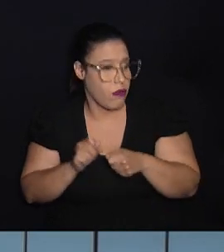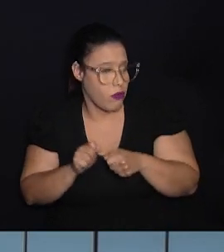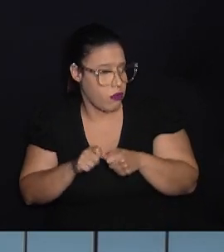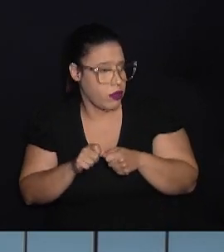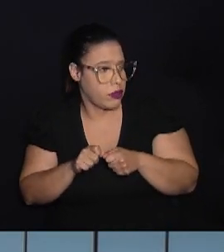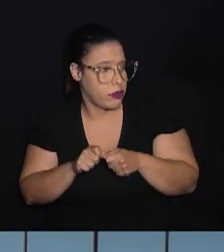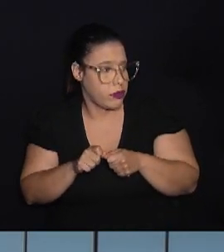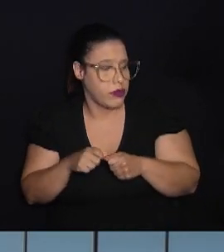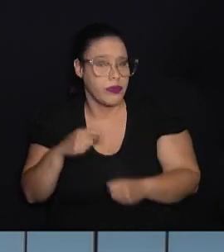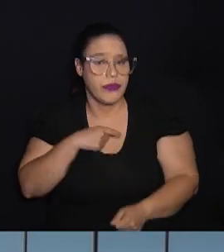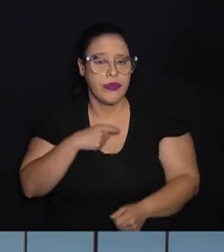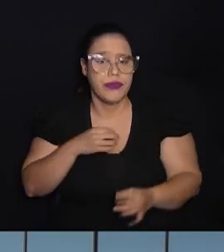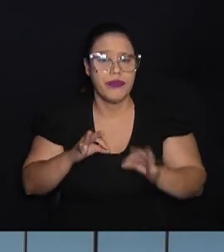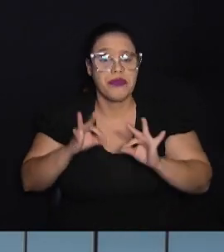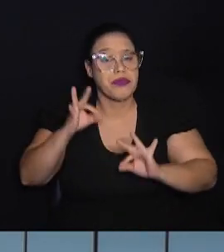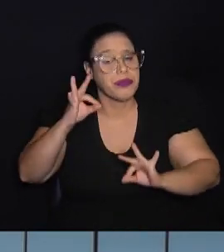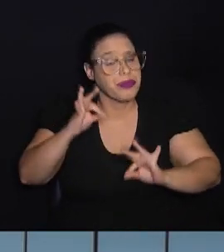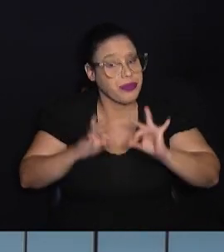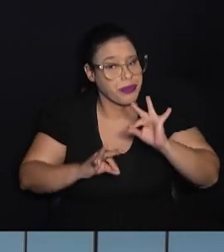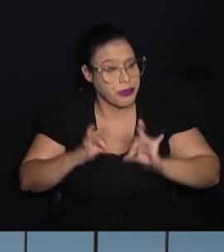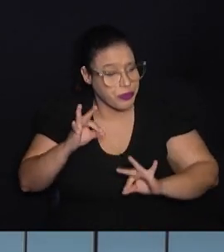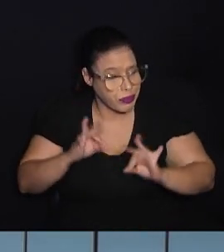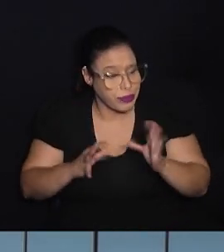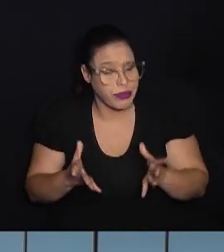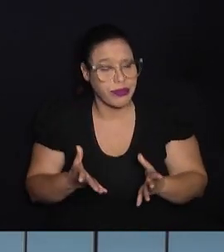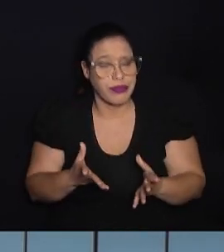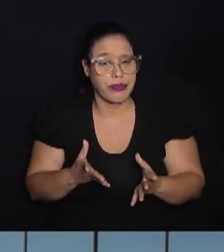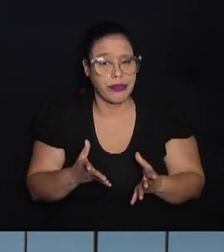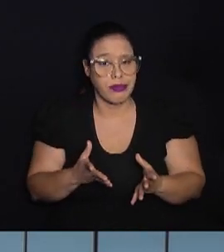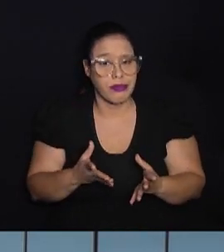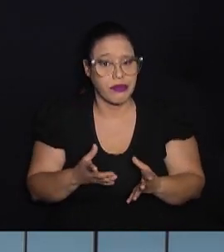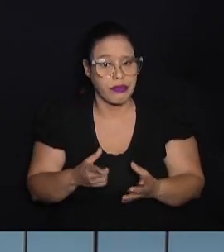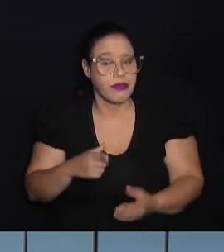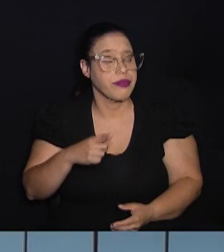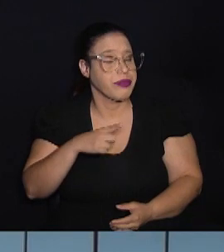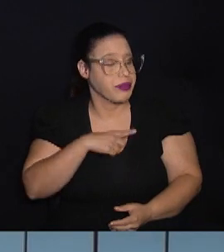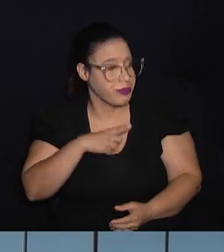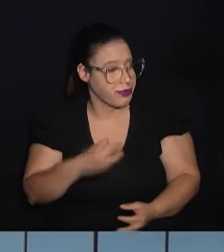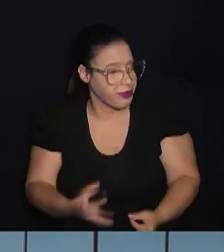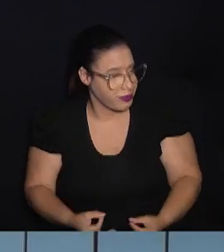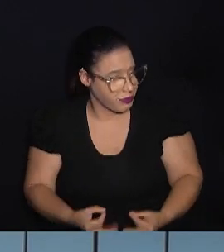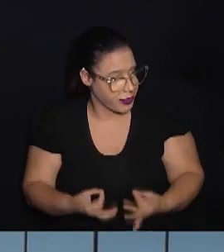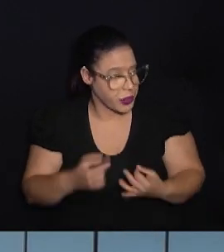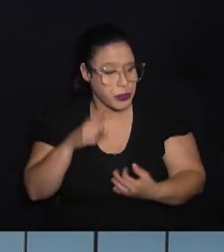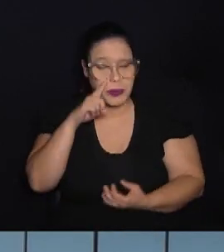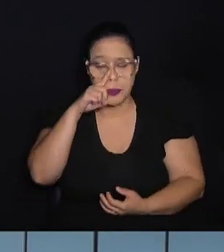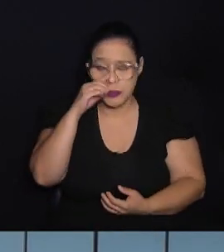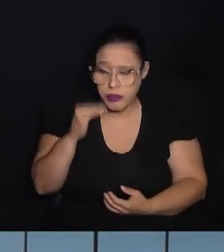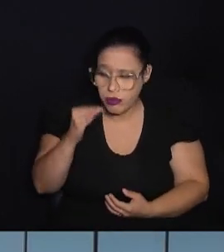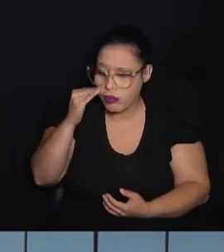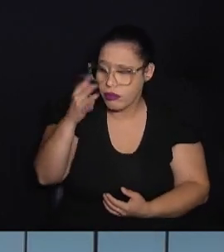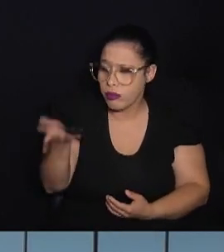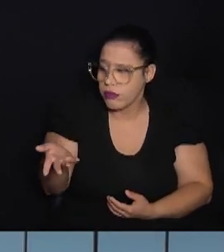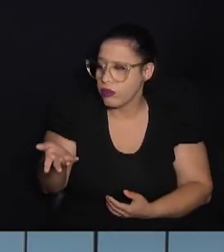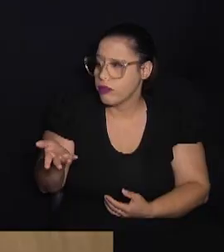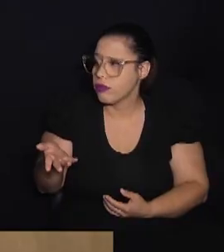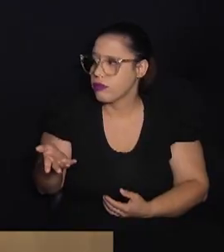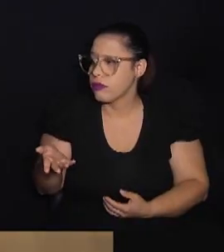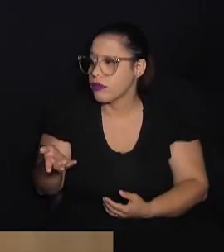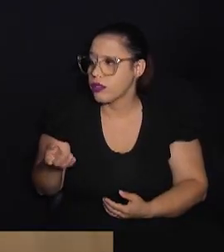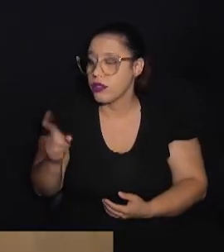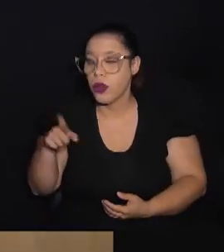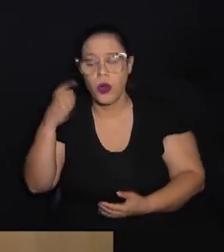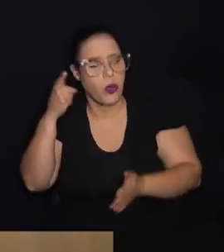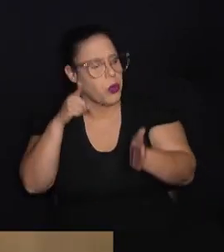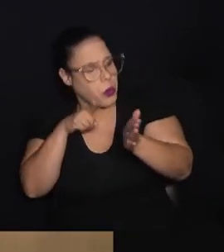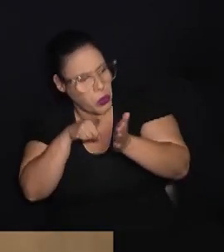tem que ser uma coisa mais controlada por conta mesmo desse tipo de câncer, né? É um risco maior, não é? Outra